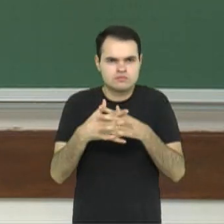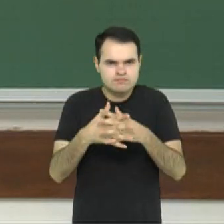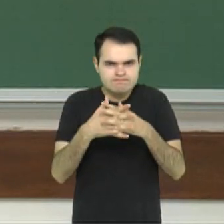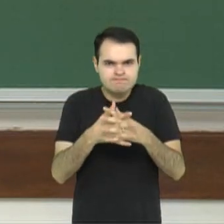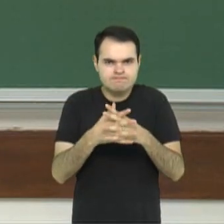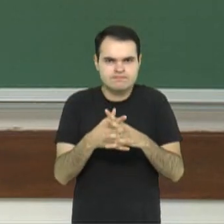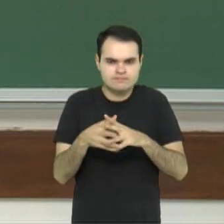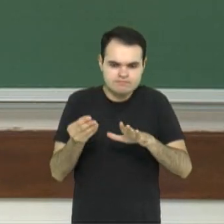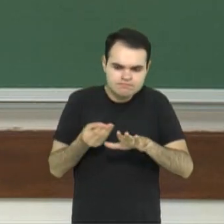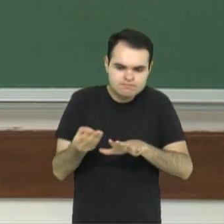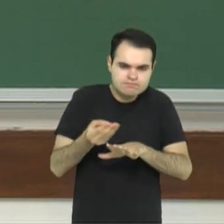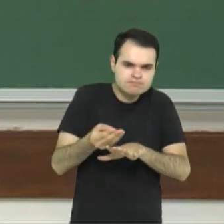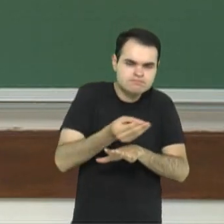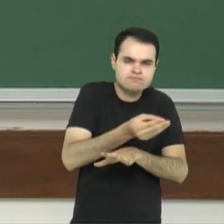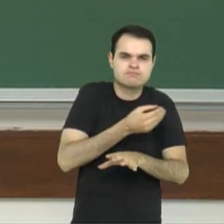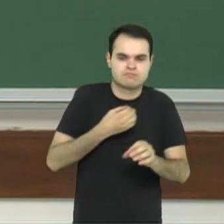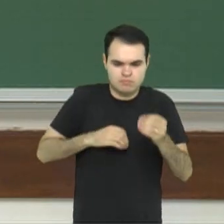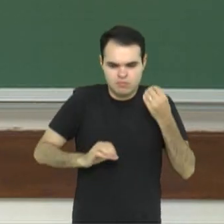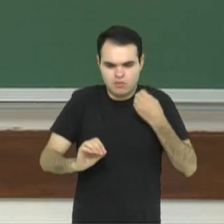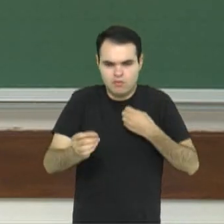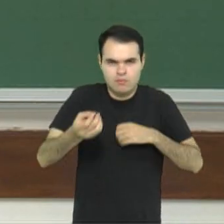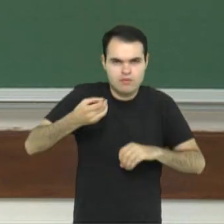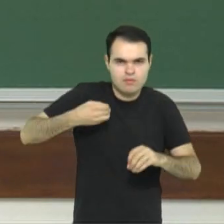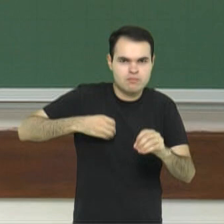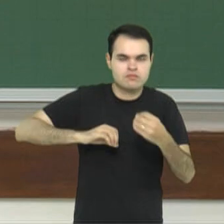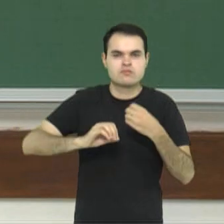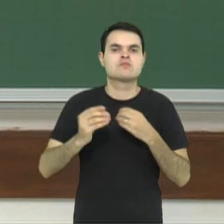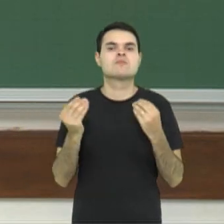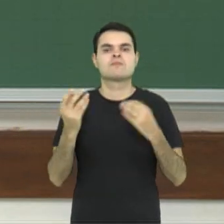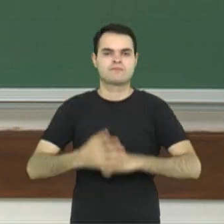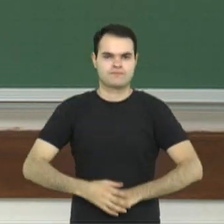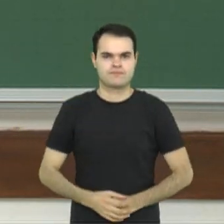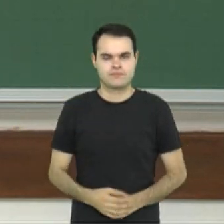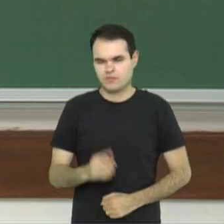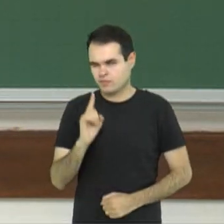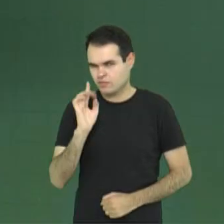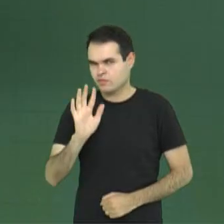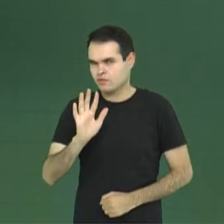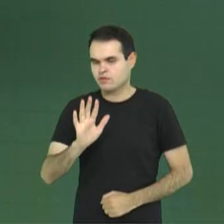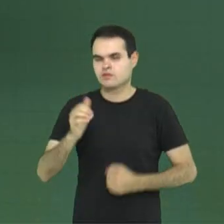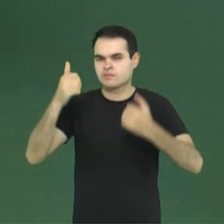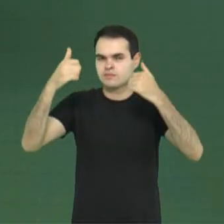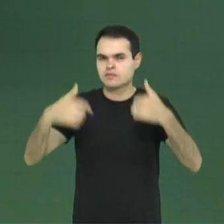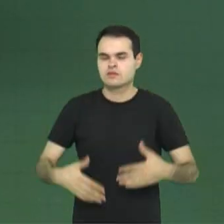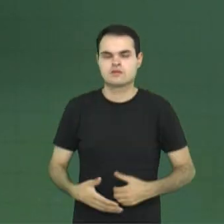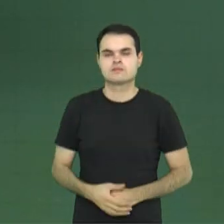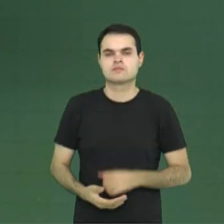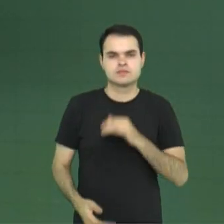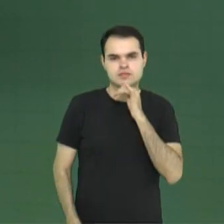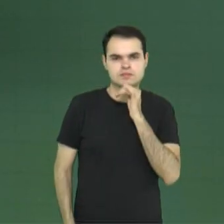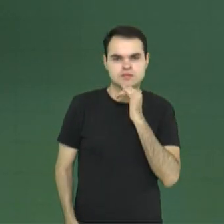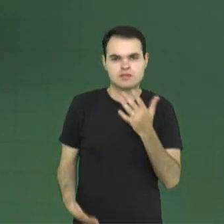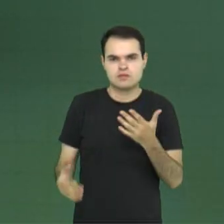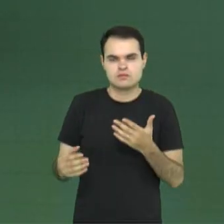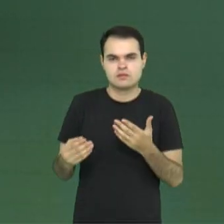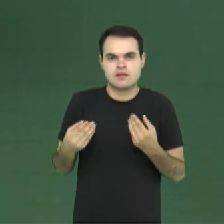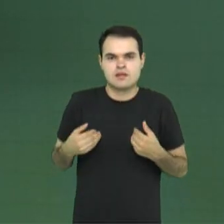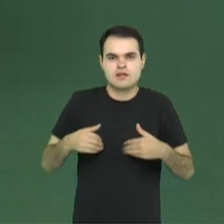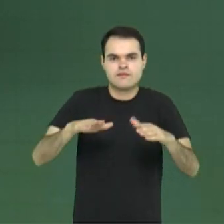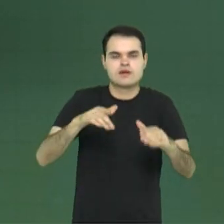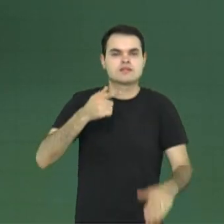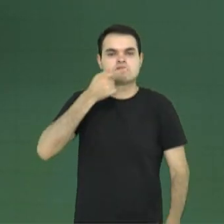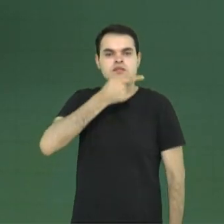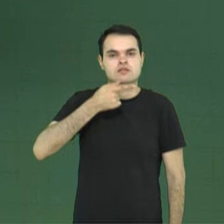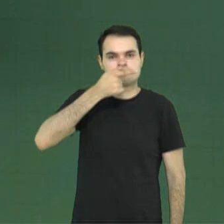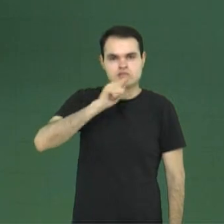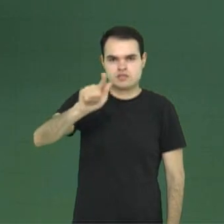esses nutrientes, transferir esses gases. Mas a gente já vai acompanhar a solução aí, tá? Por exemplo, se eu quero transportar a glicose. A